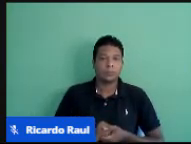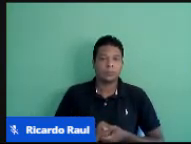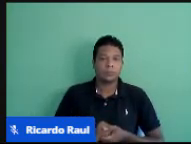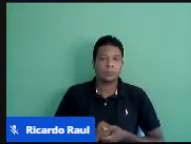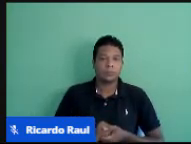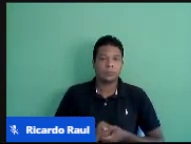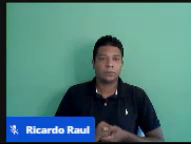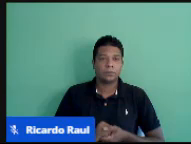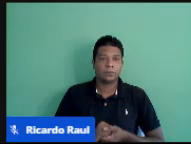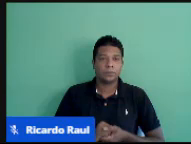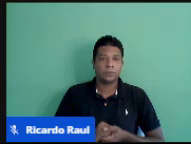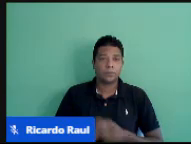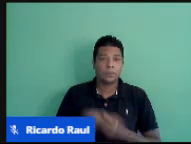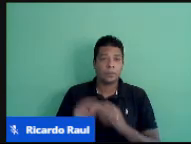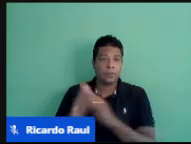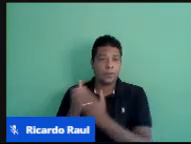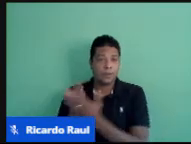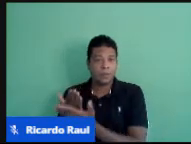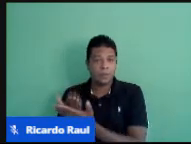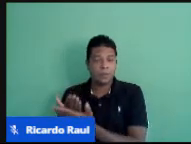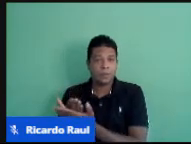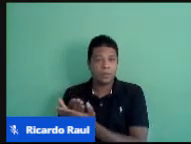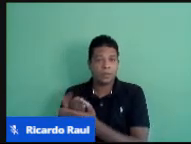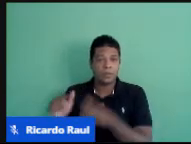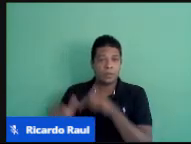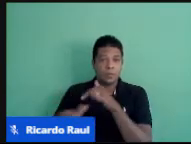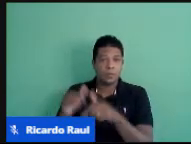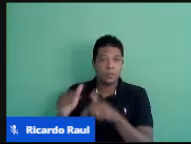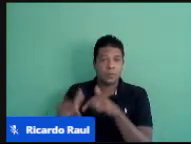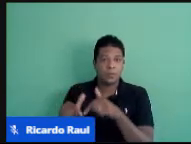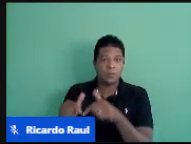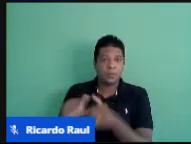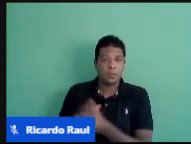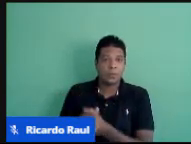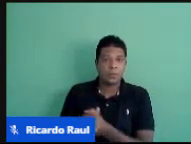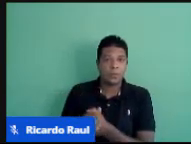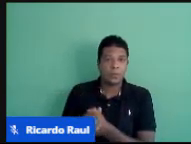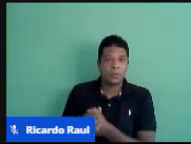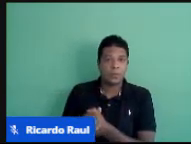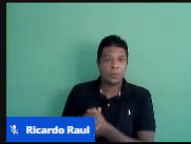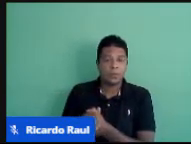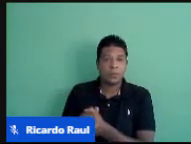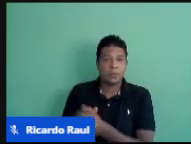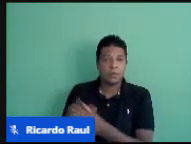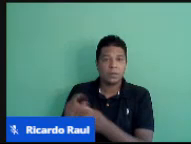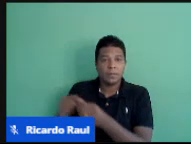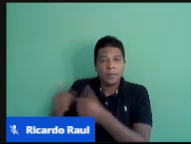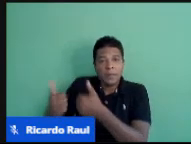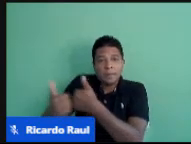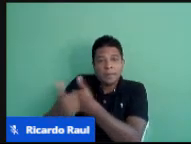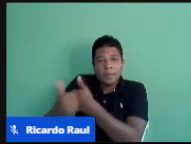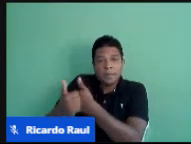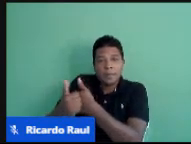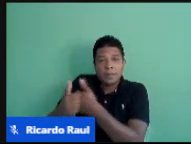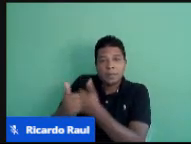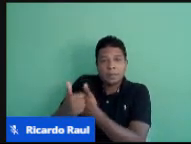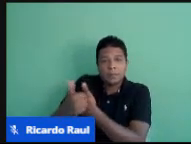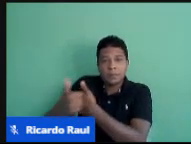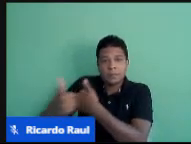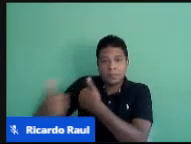as escolas em que eu trabalho são escolas classificadas como da periferia, né? São escolas mais próximas, afastadas do